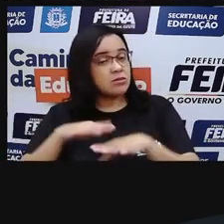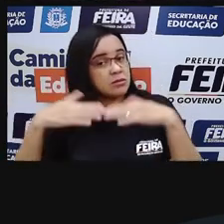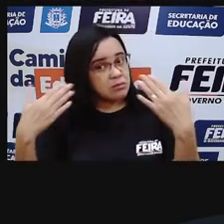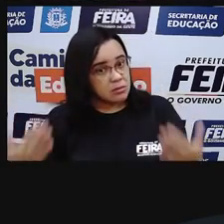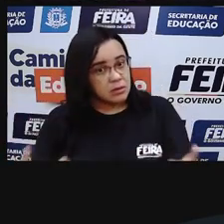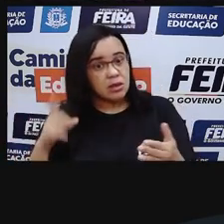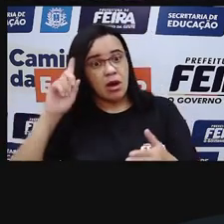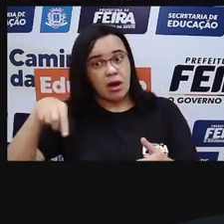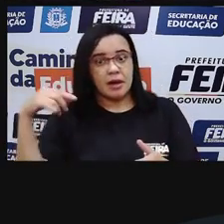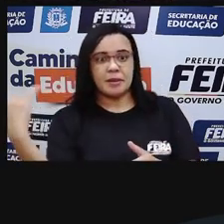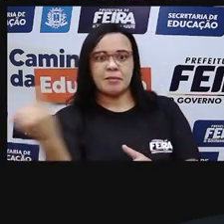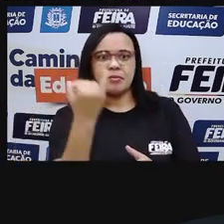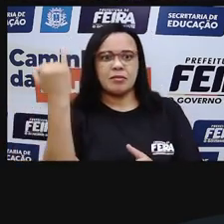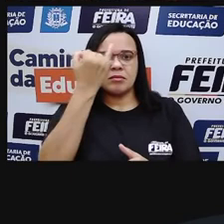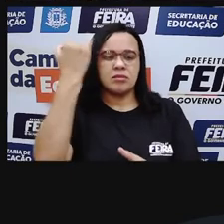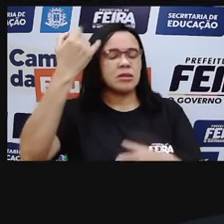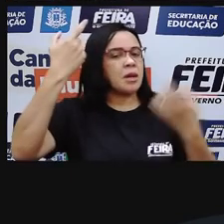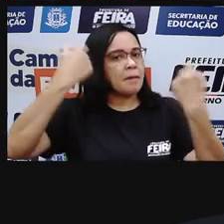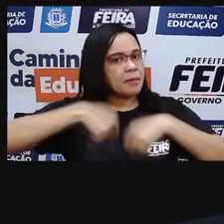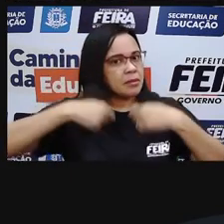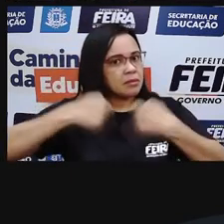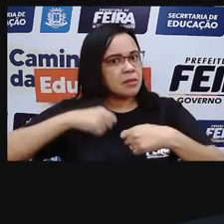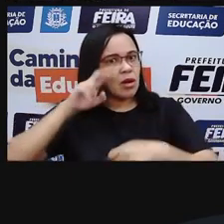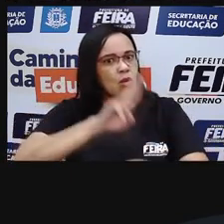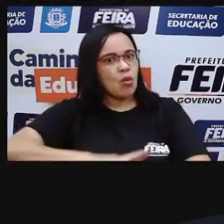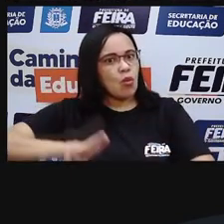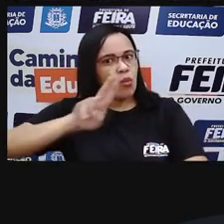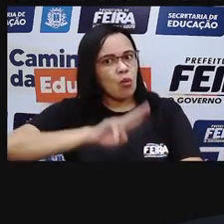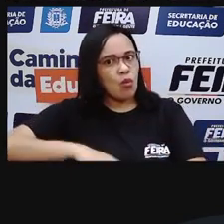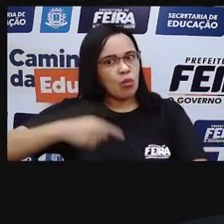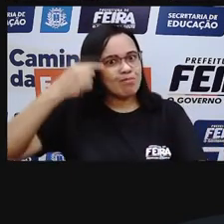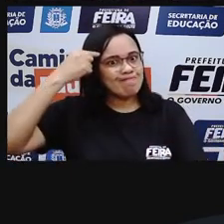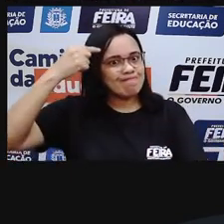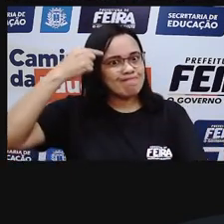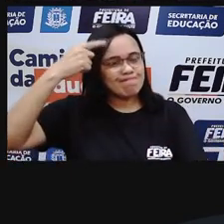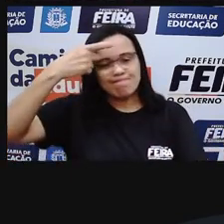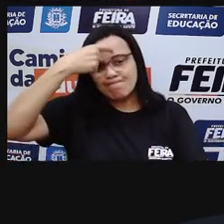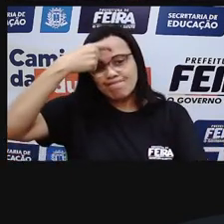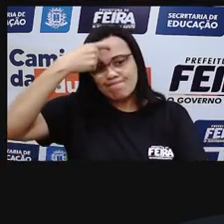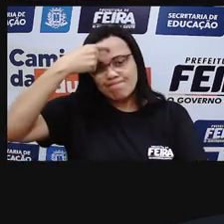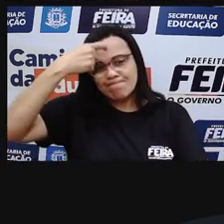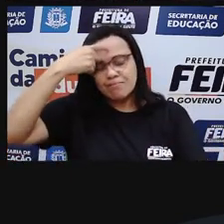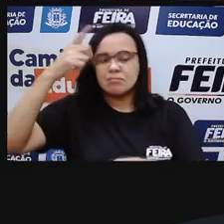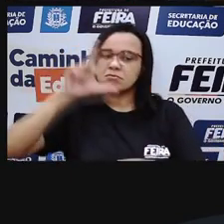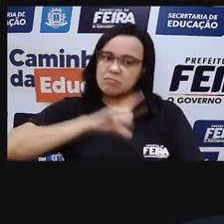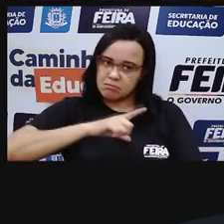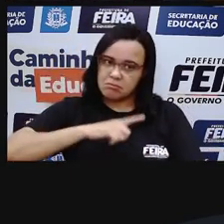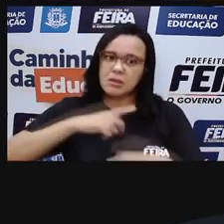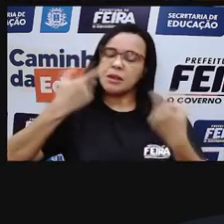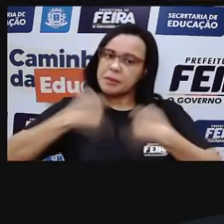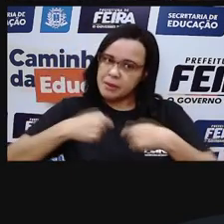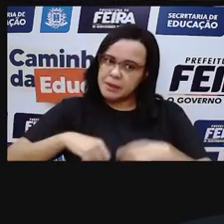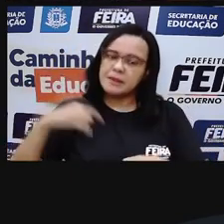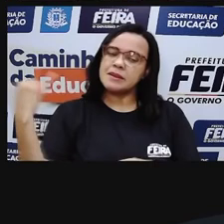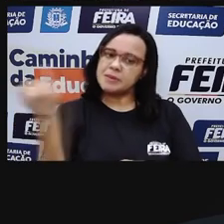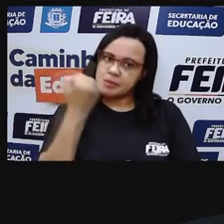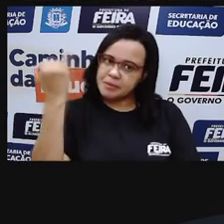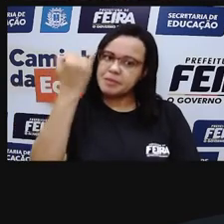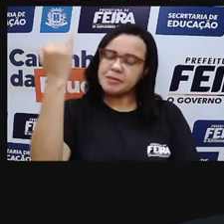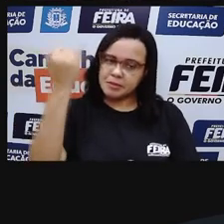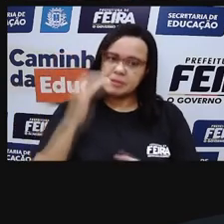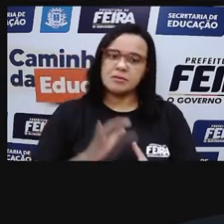hoje em dia a gente faça o quê? Um uso racional, um uso consciente desses antimicrobianos. Por isso, inclusive, que a